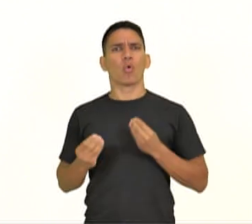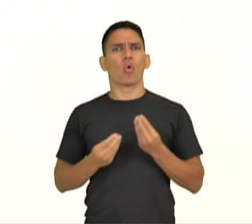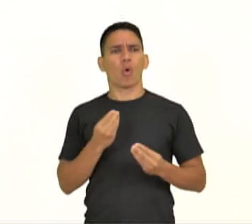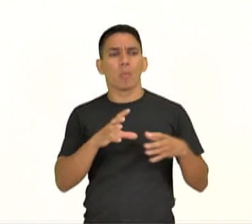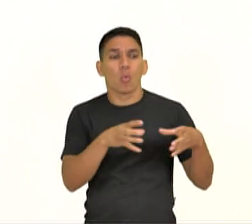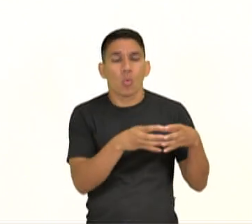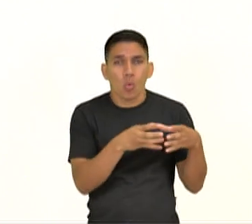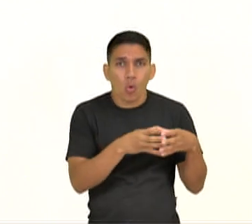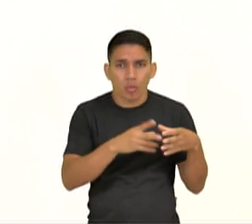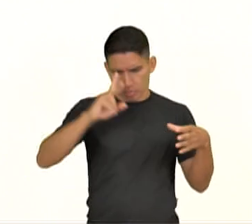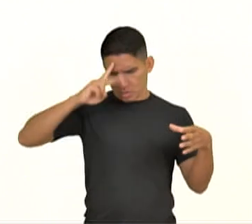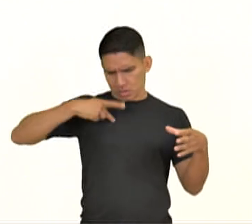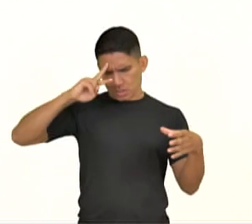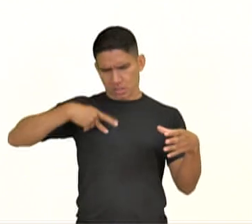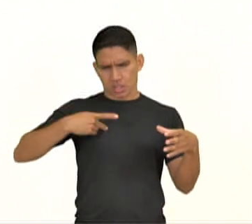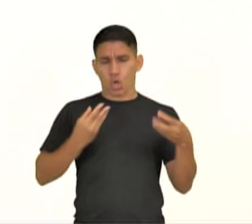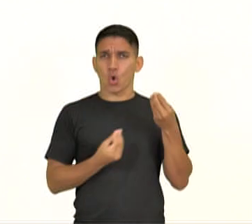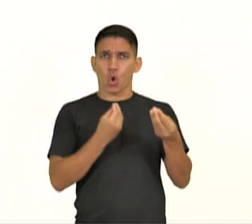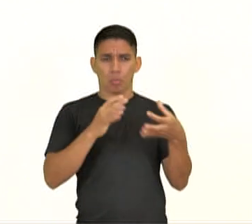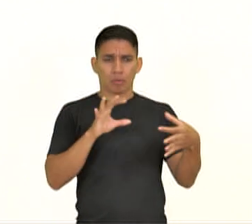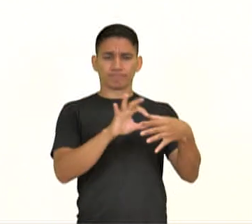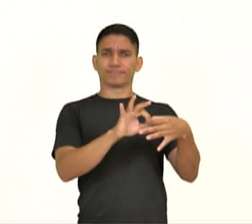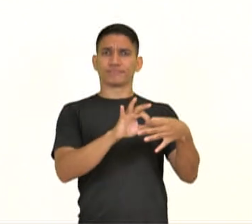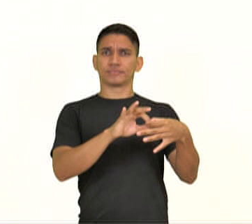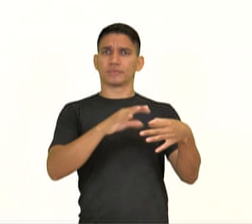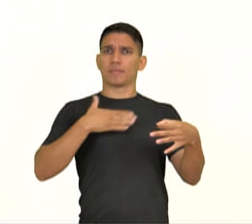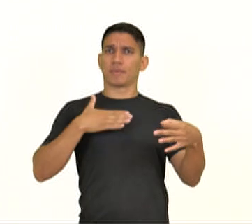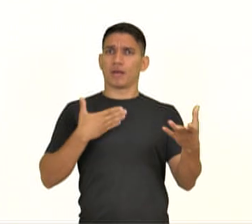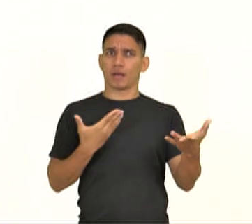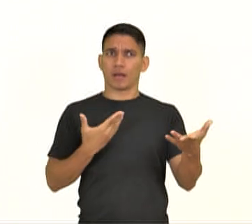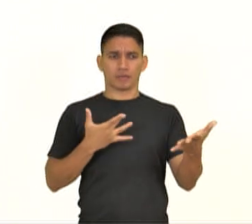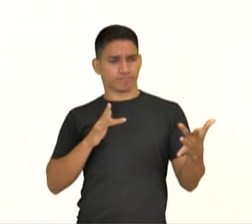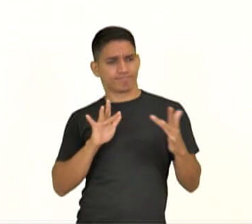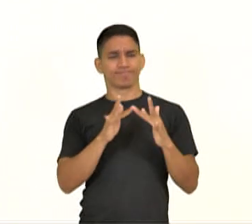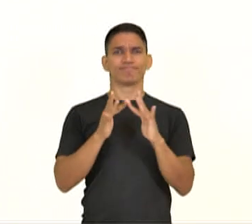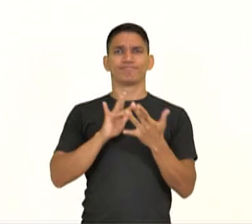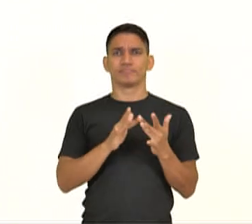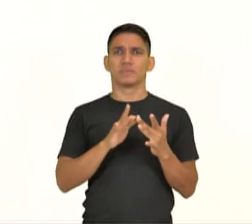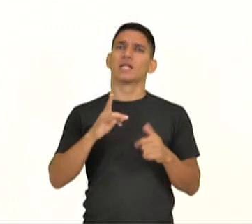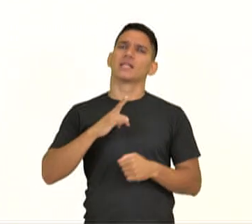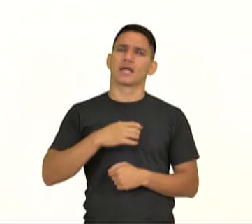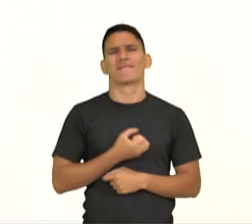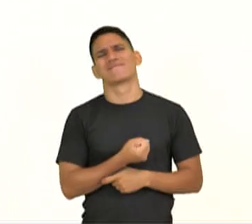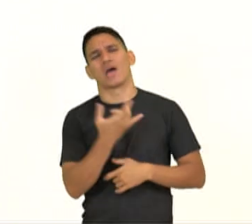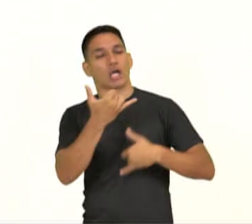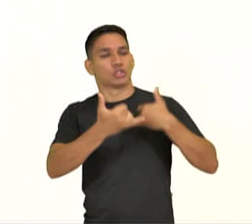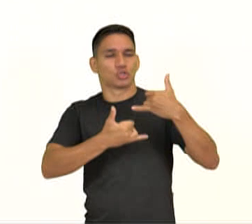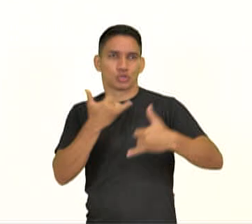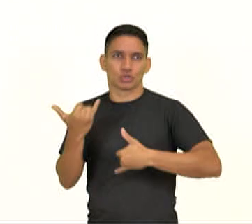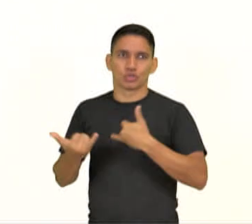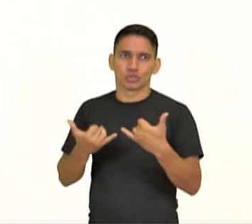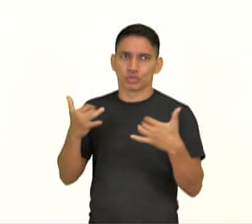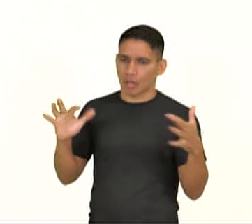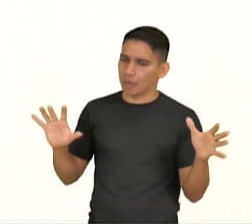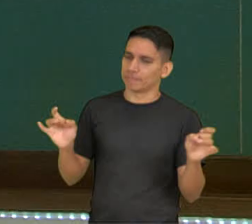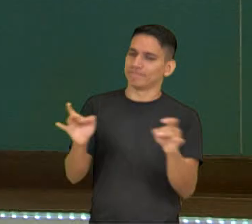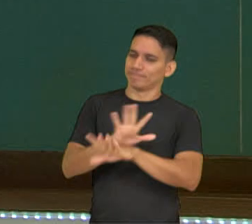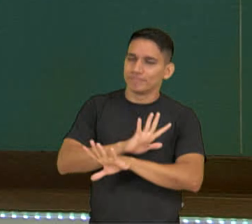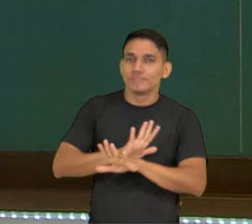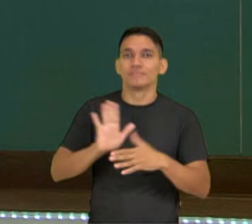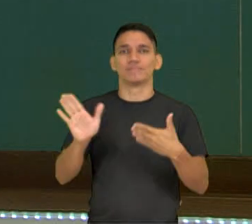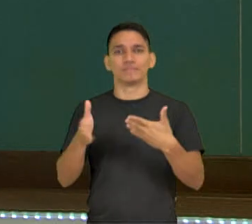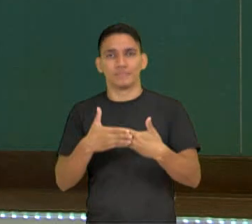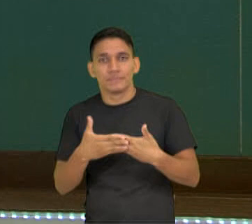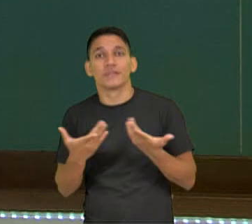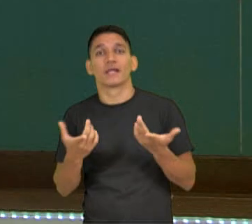transferindo o que foi vivenciado para a vida. Né? Tem várias atividades de fechamento, que é para encerrar ali, né? E aqui